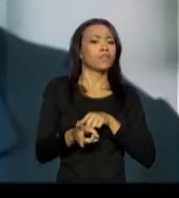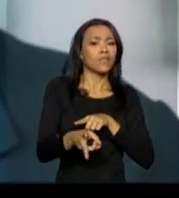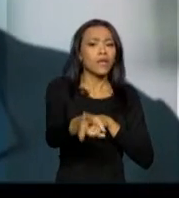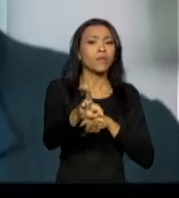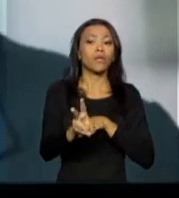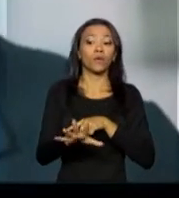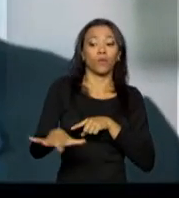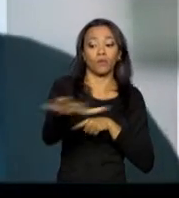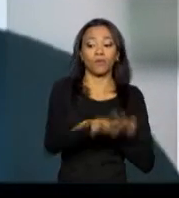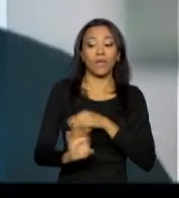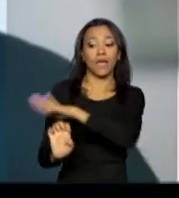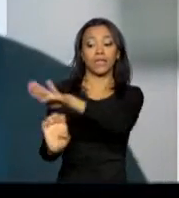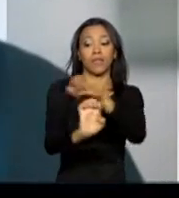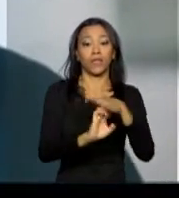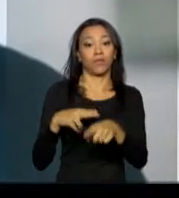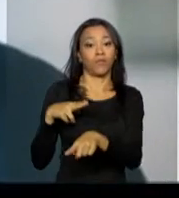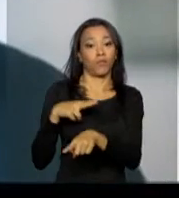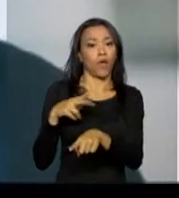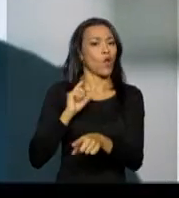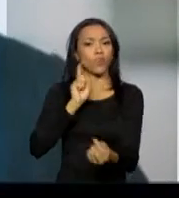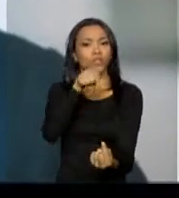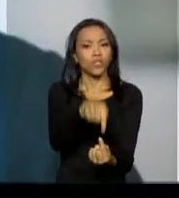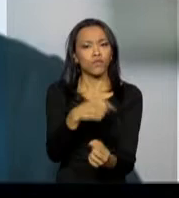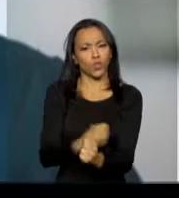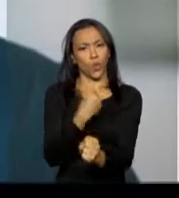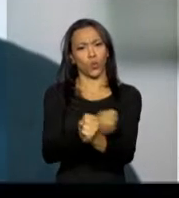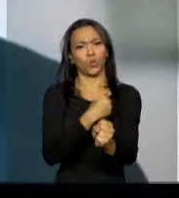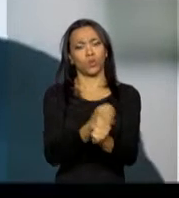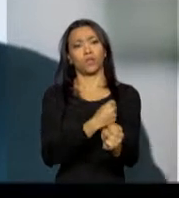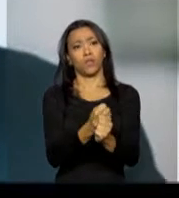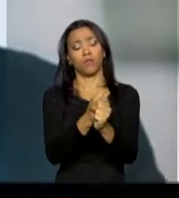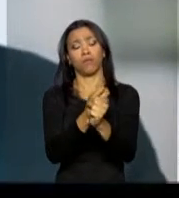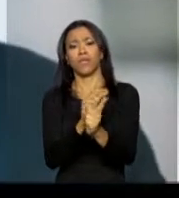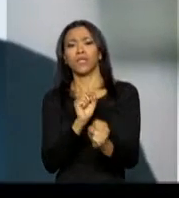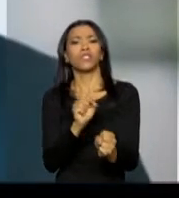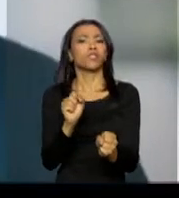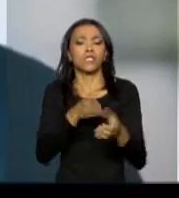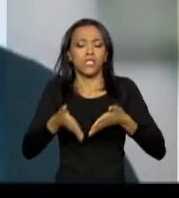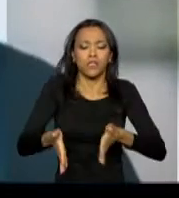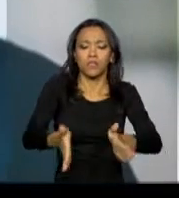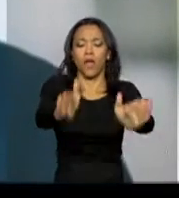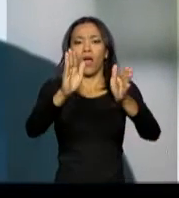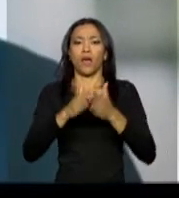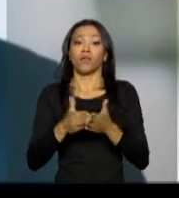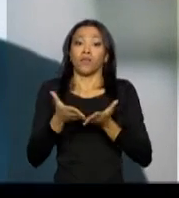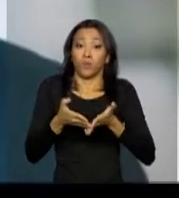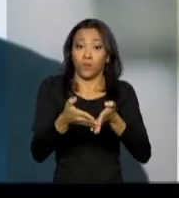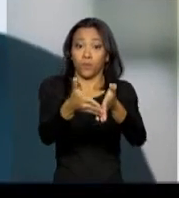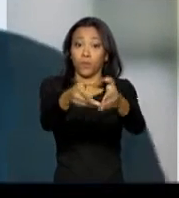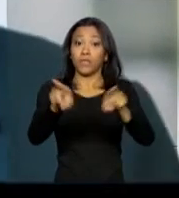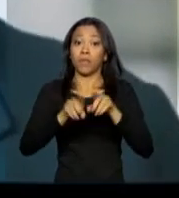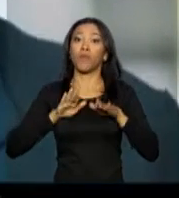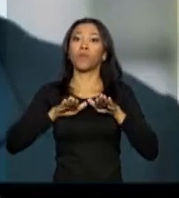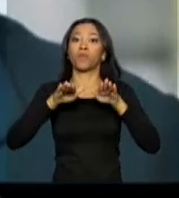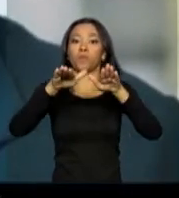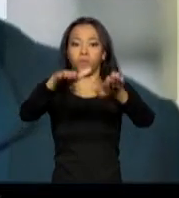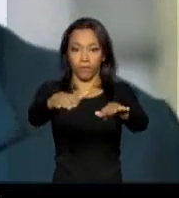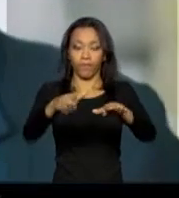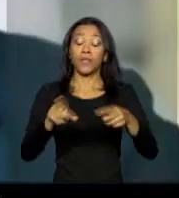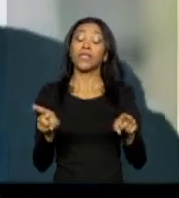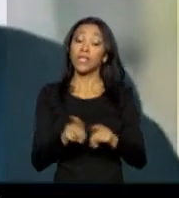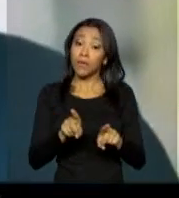com o setor privado para construção e ampliação de estradas, portos e aeroportos.